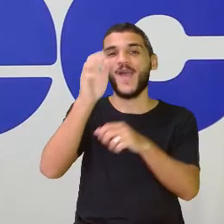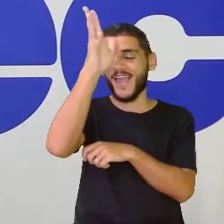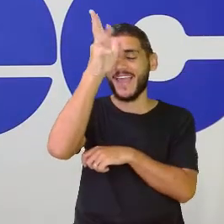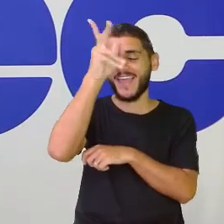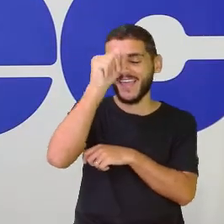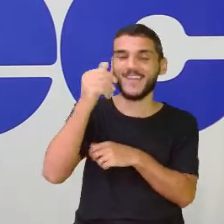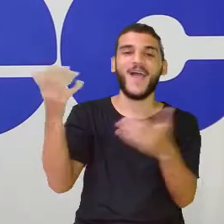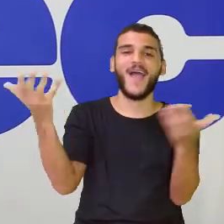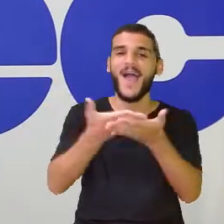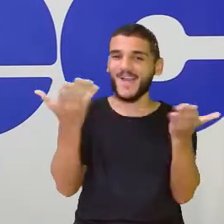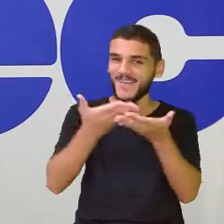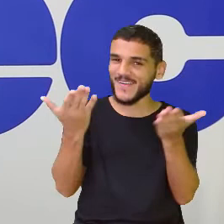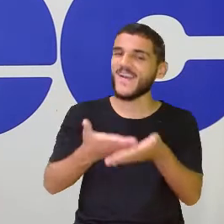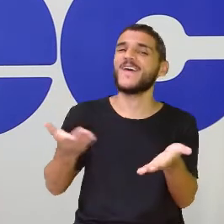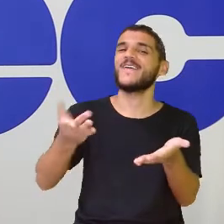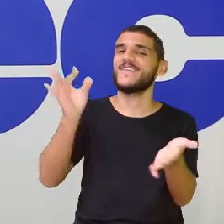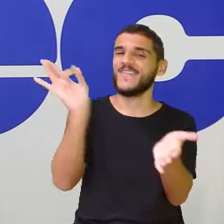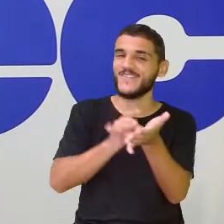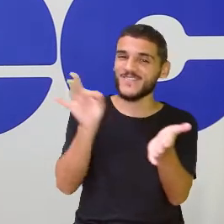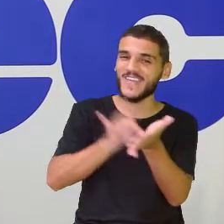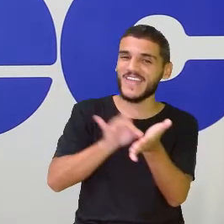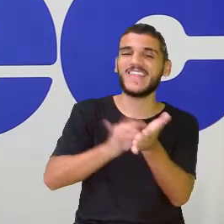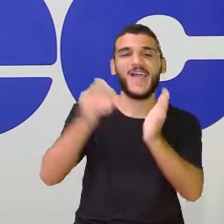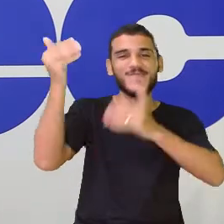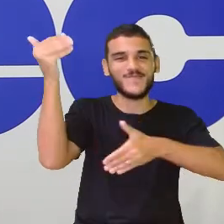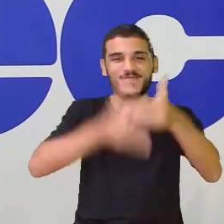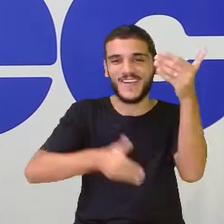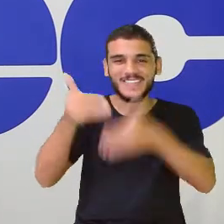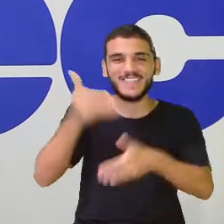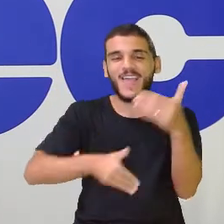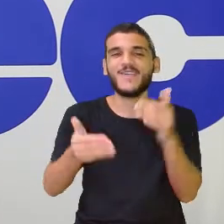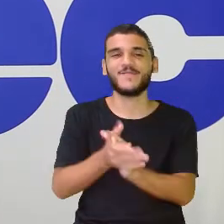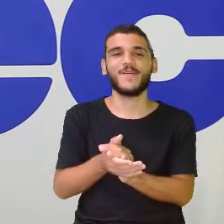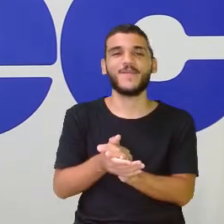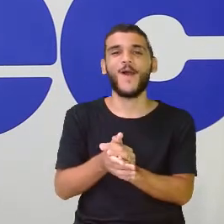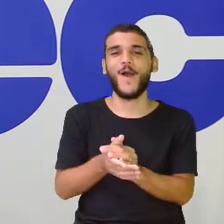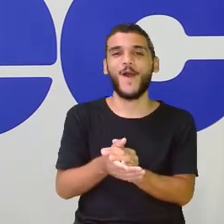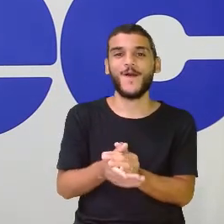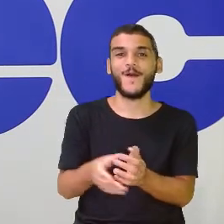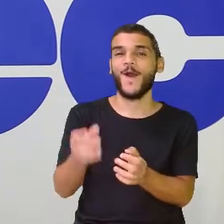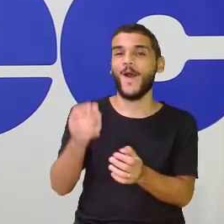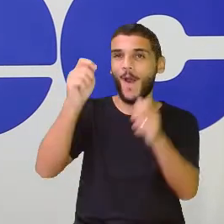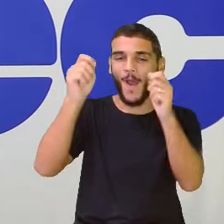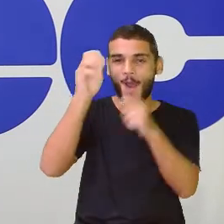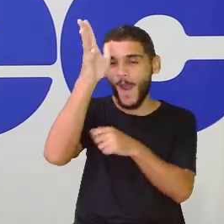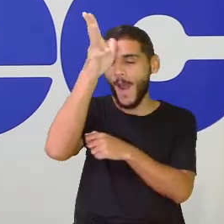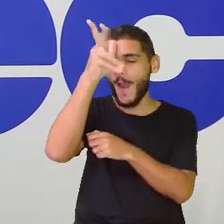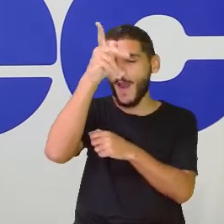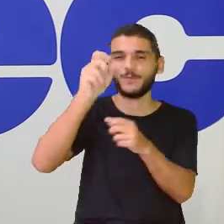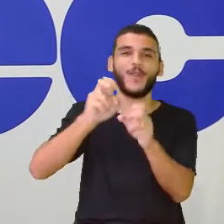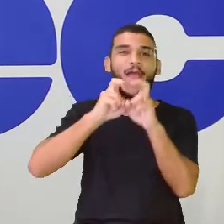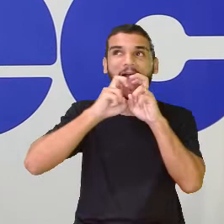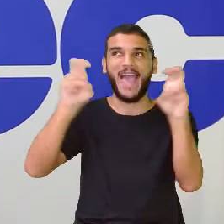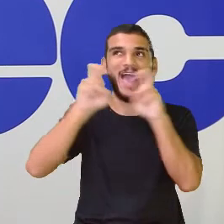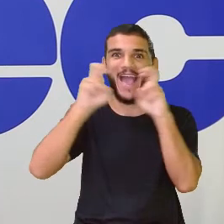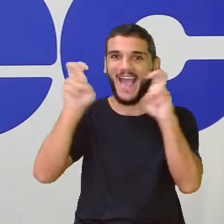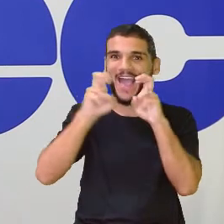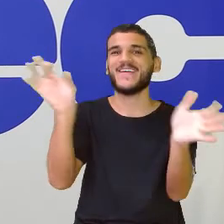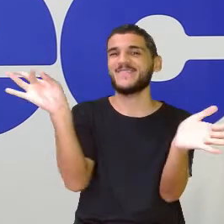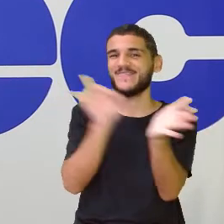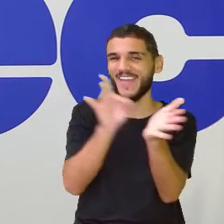E agora ele chegou com vontade, Maurício, o gogó desse carijó hoje tá caprichado. Muito